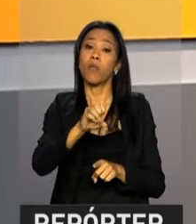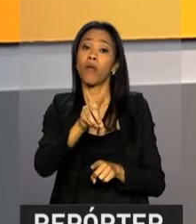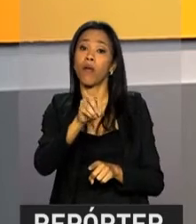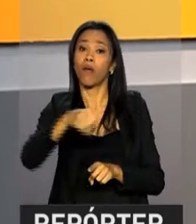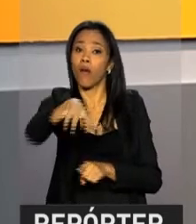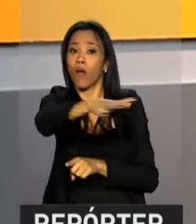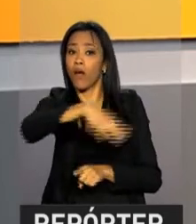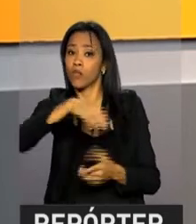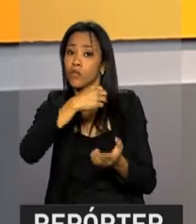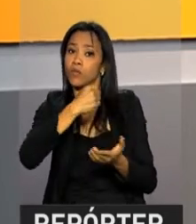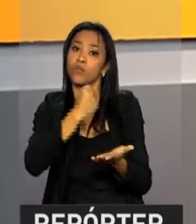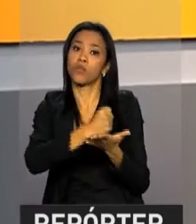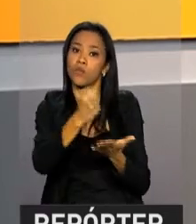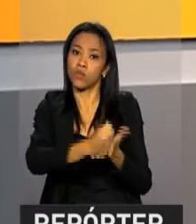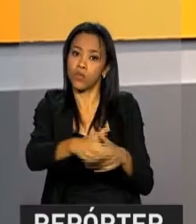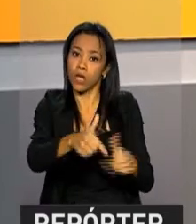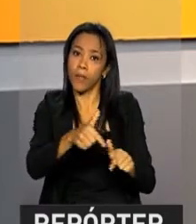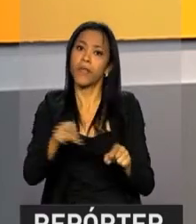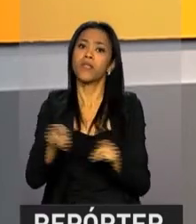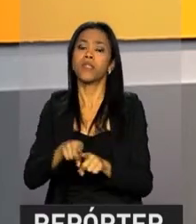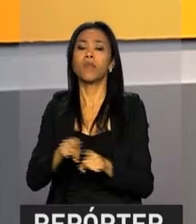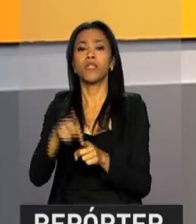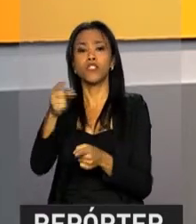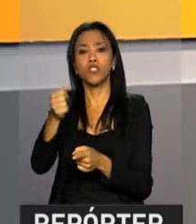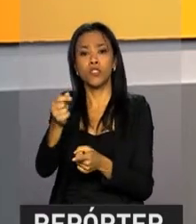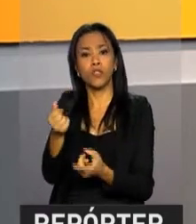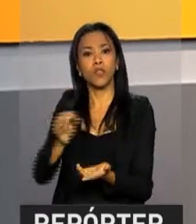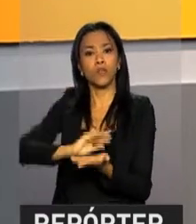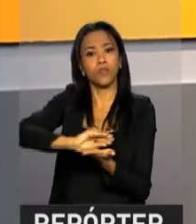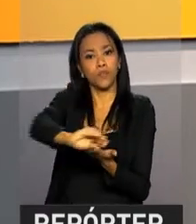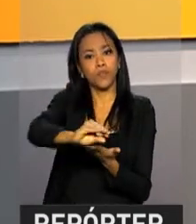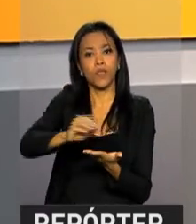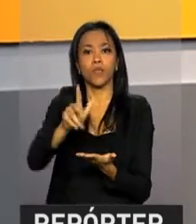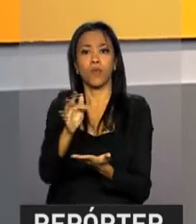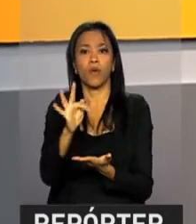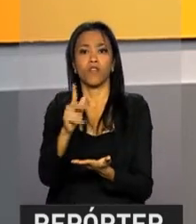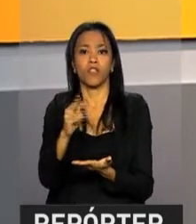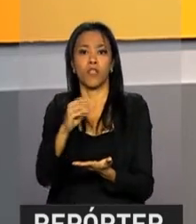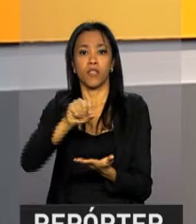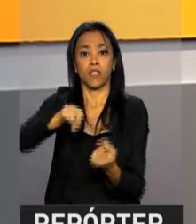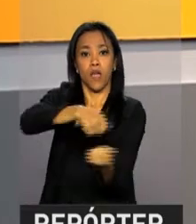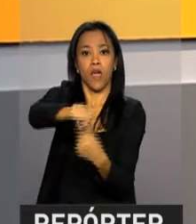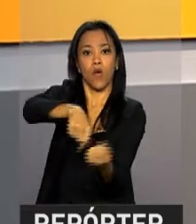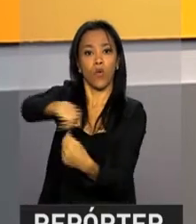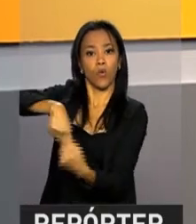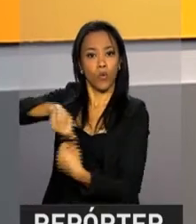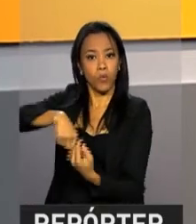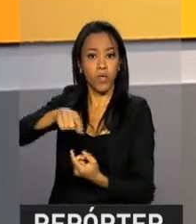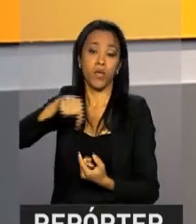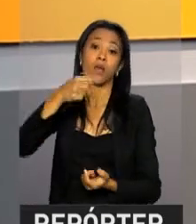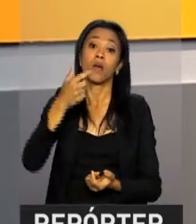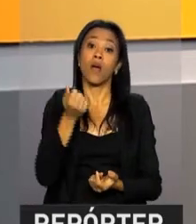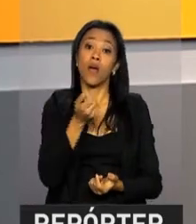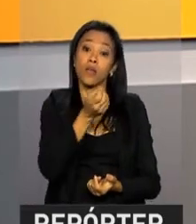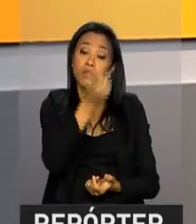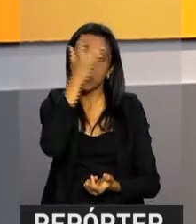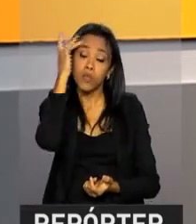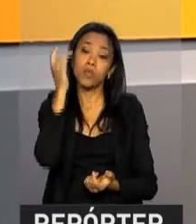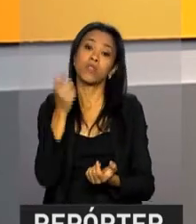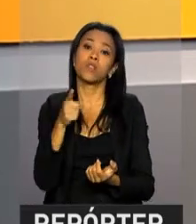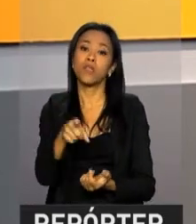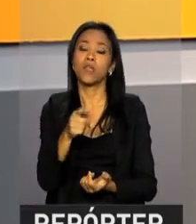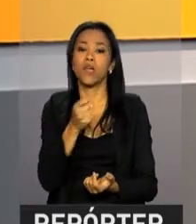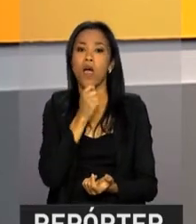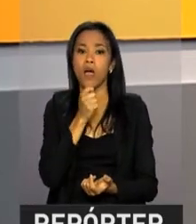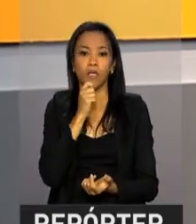ea entrada de recursos das contas inativas do fgts na economia o número de consumidores que têm dívidas que não foram